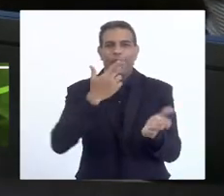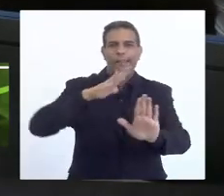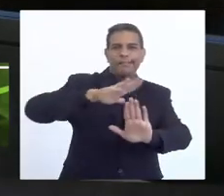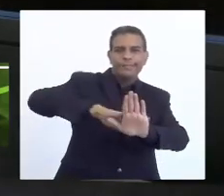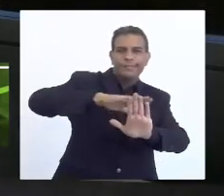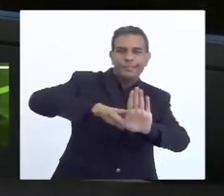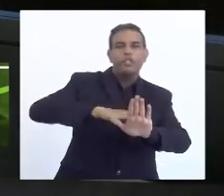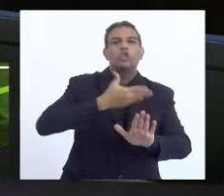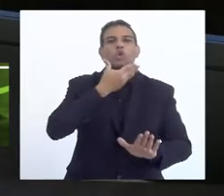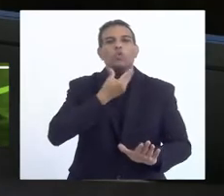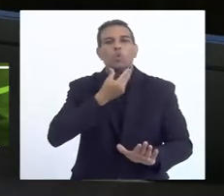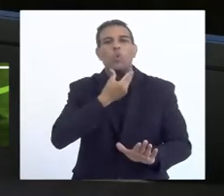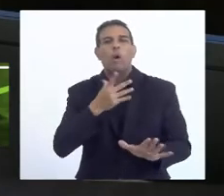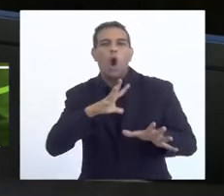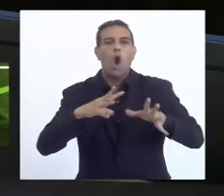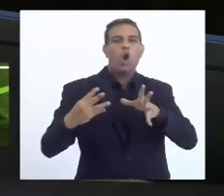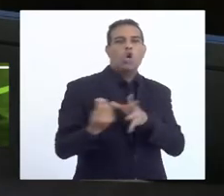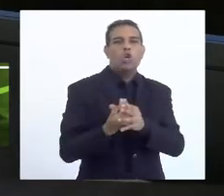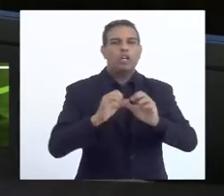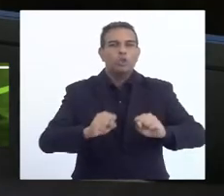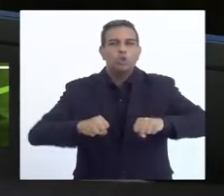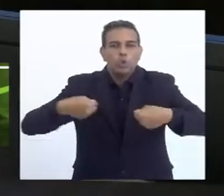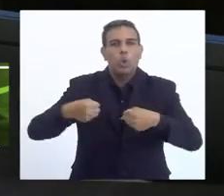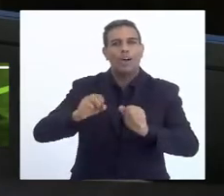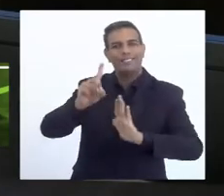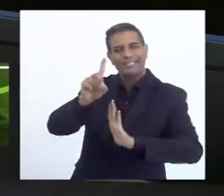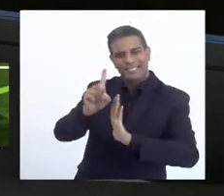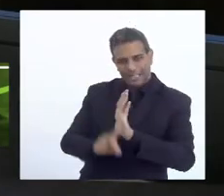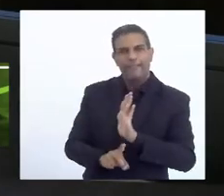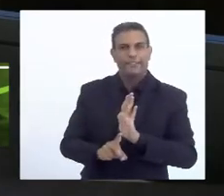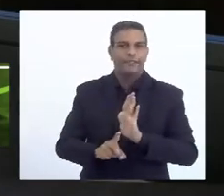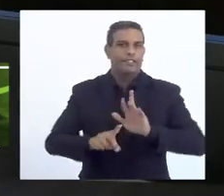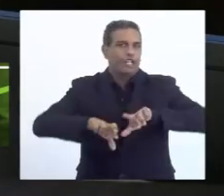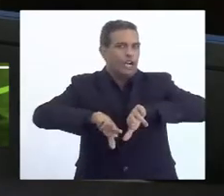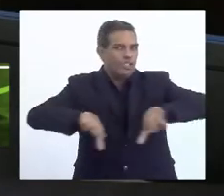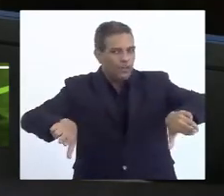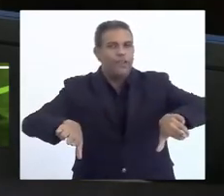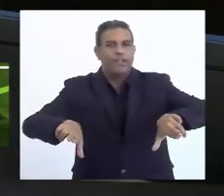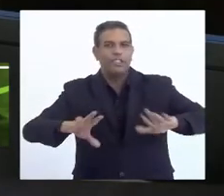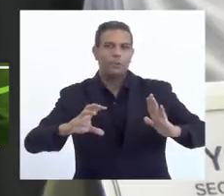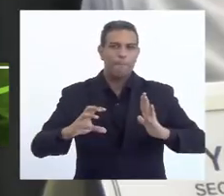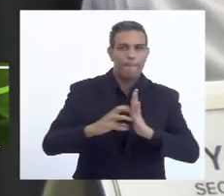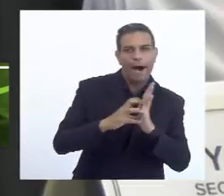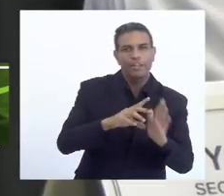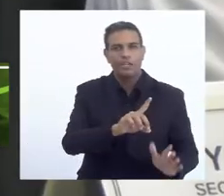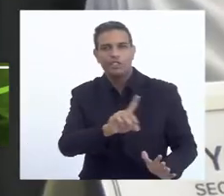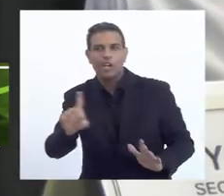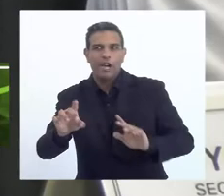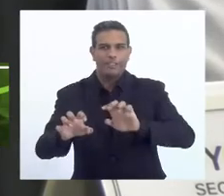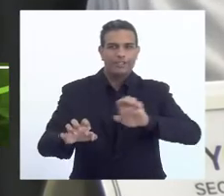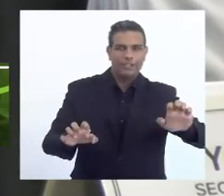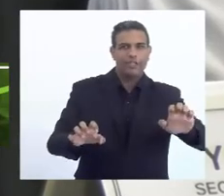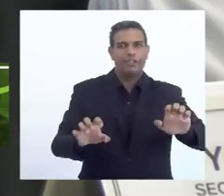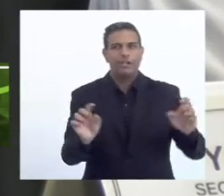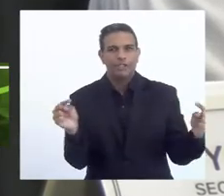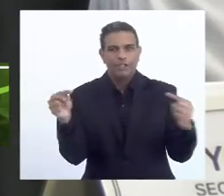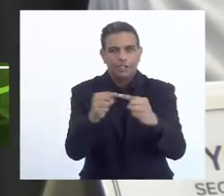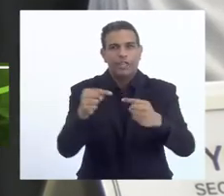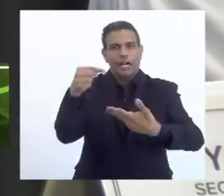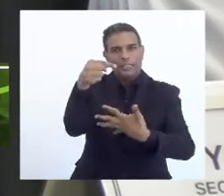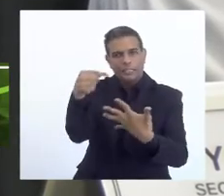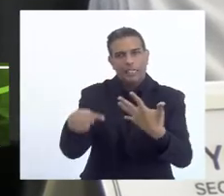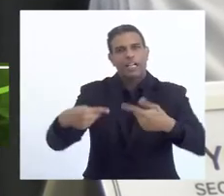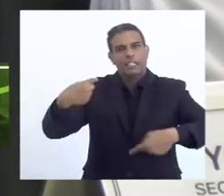homens que compõem a luta política em diferentes partidos. Então, esse é um debate que a gente